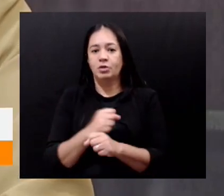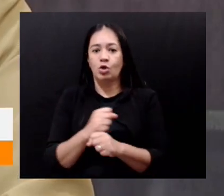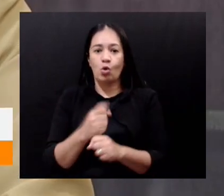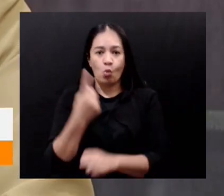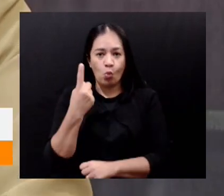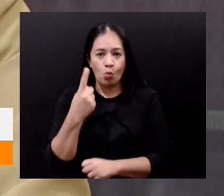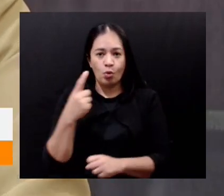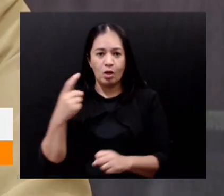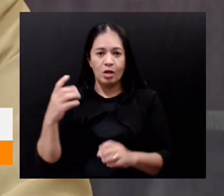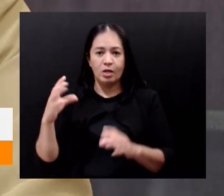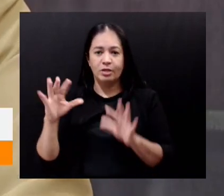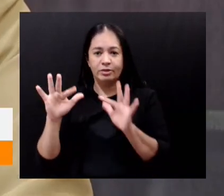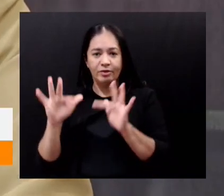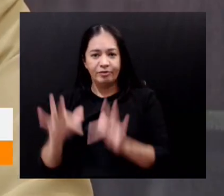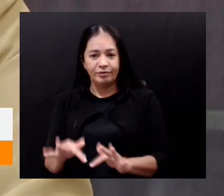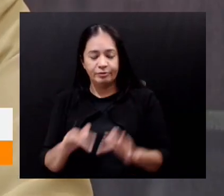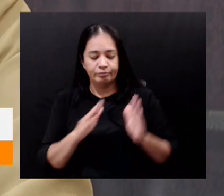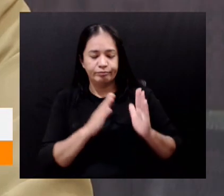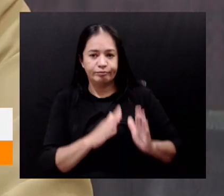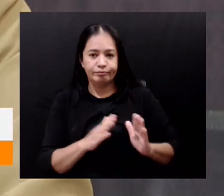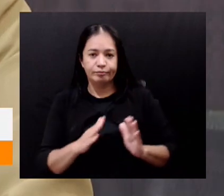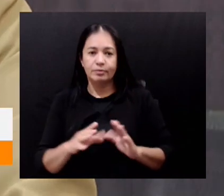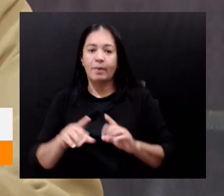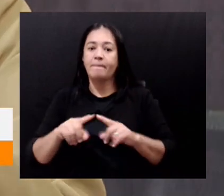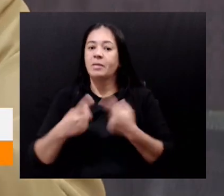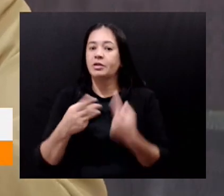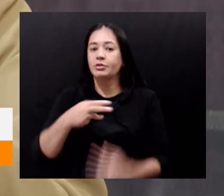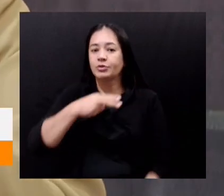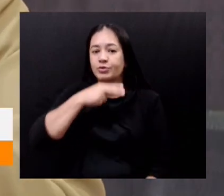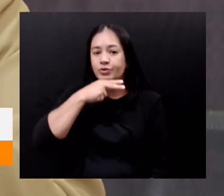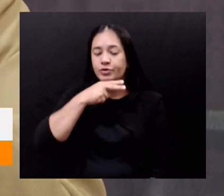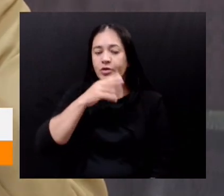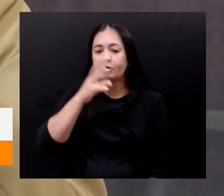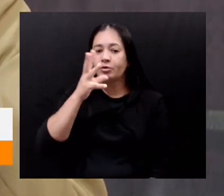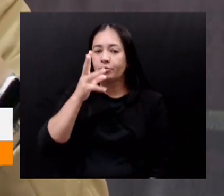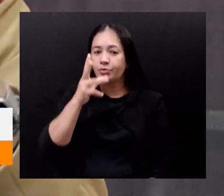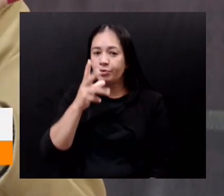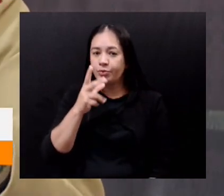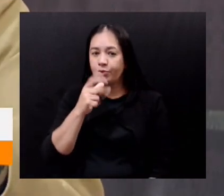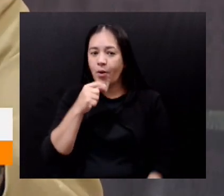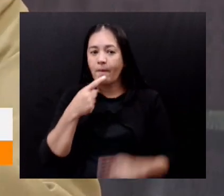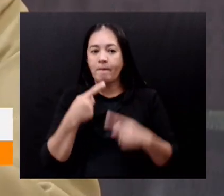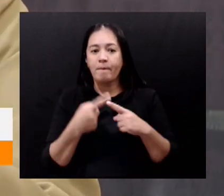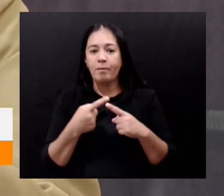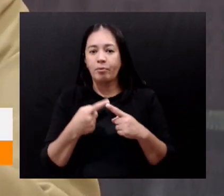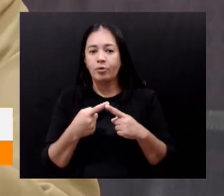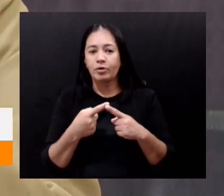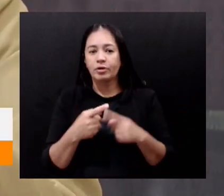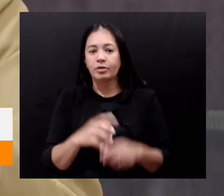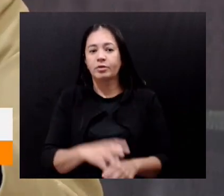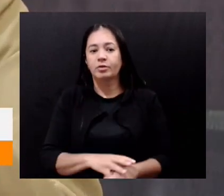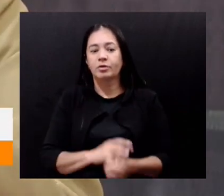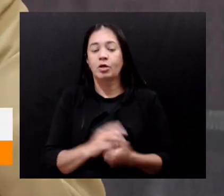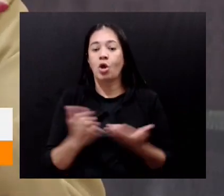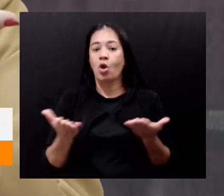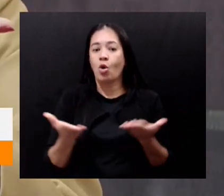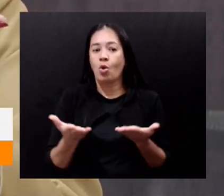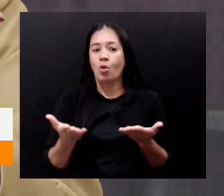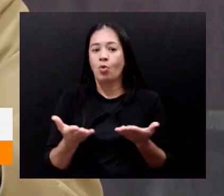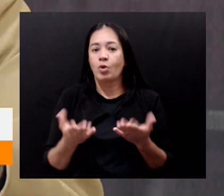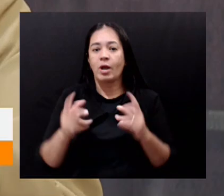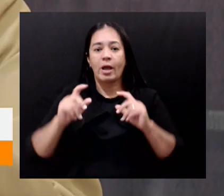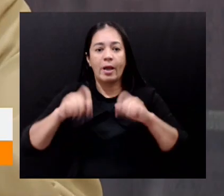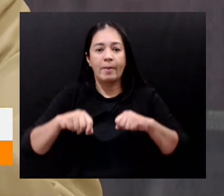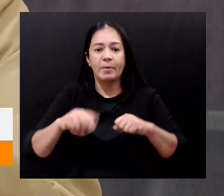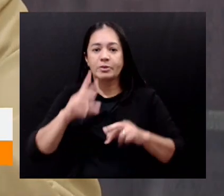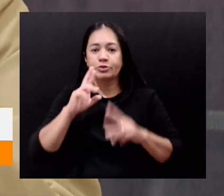de netos estão um pouco mais demorados. Por quê? Porque as conservatórias hoje não têm capacidade de resposta para tantos